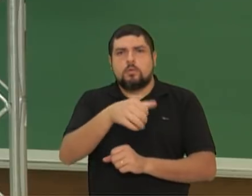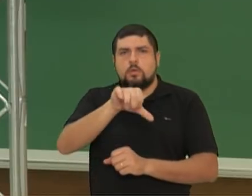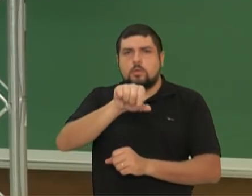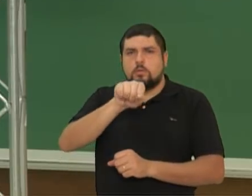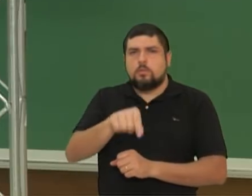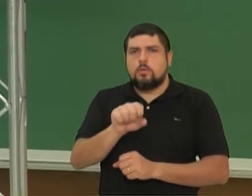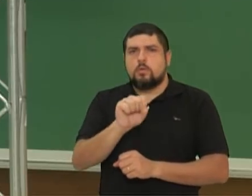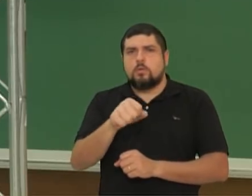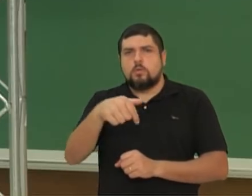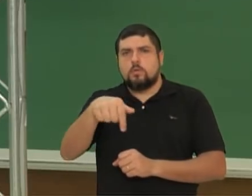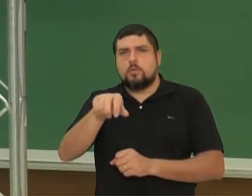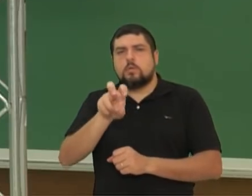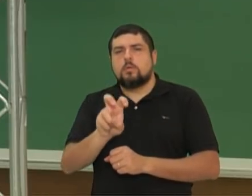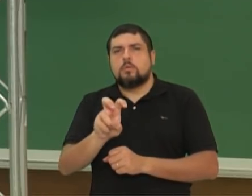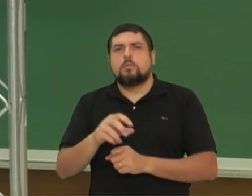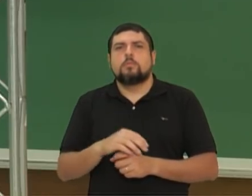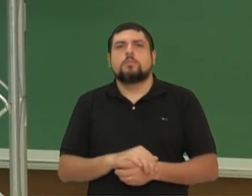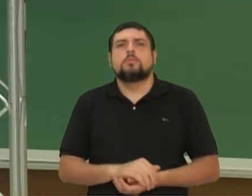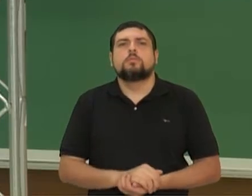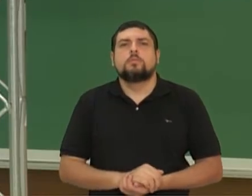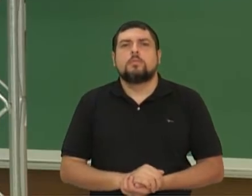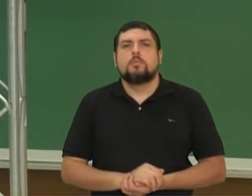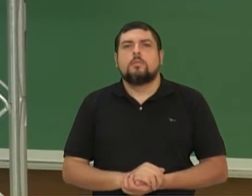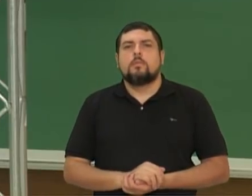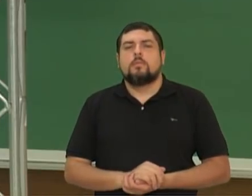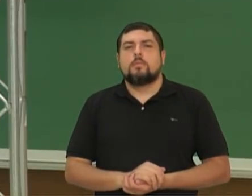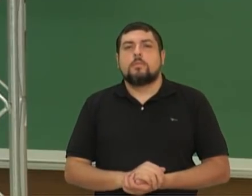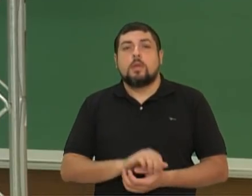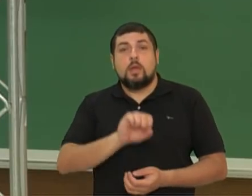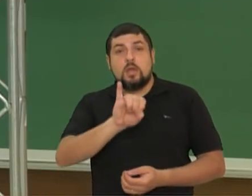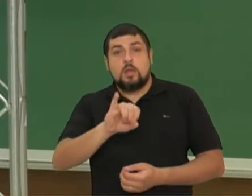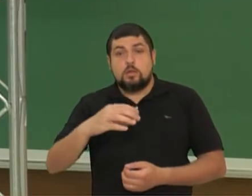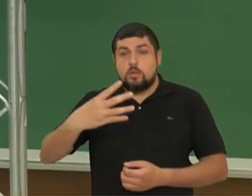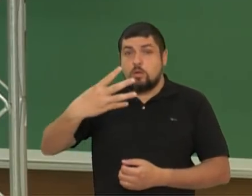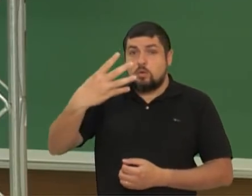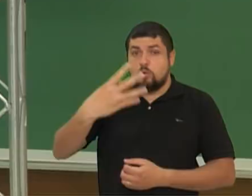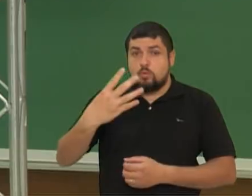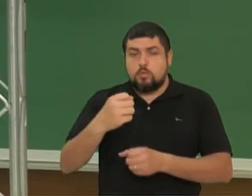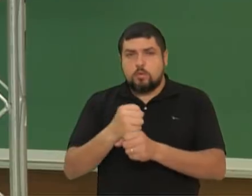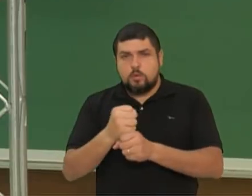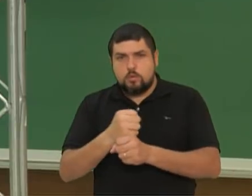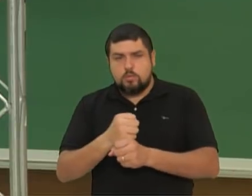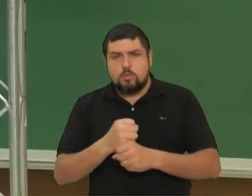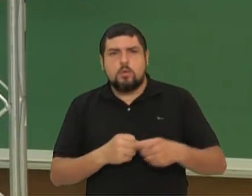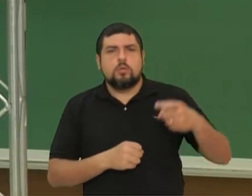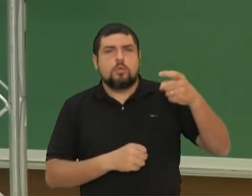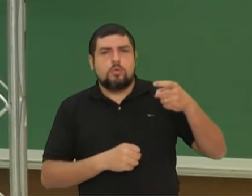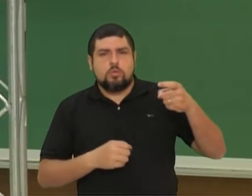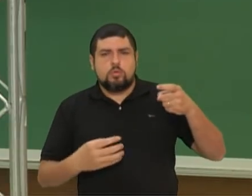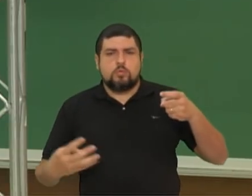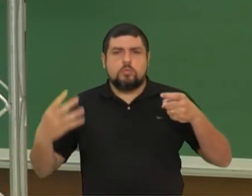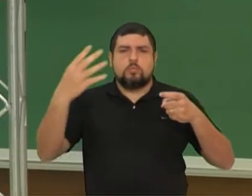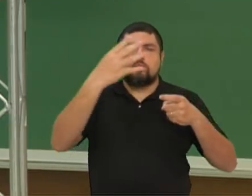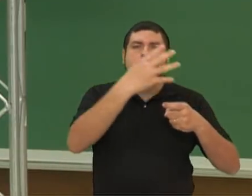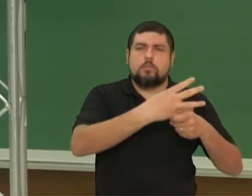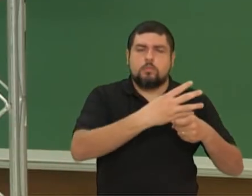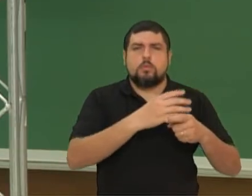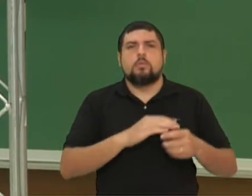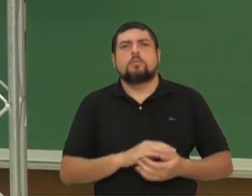E no próximo ano, quarto ano, você vem aqui e substitui o x por 4 e assim por